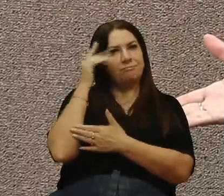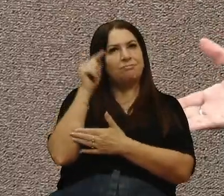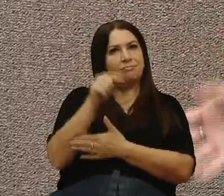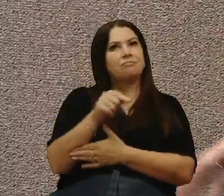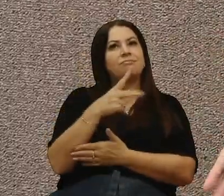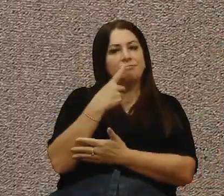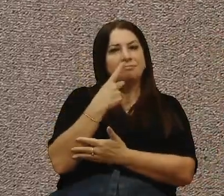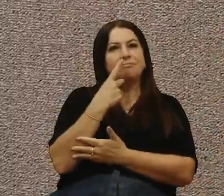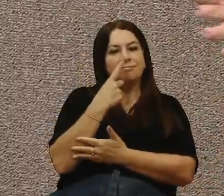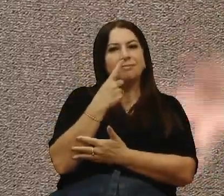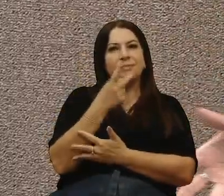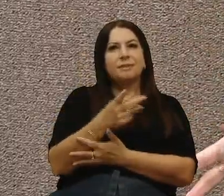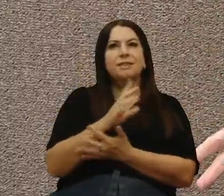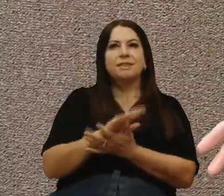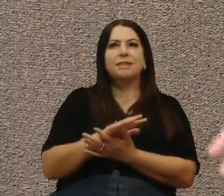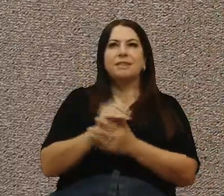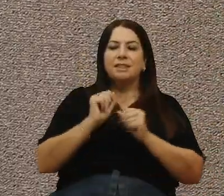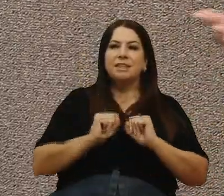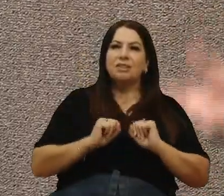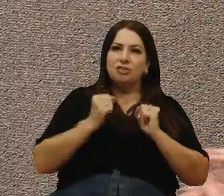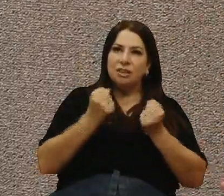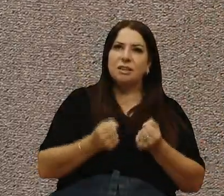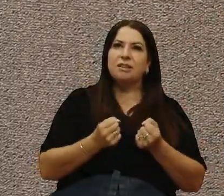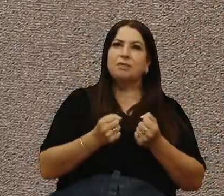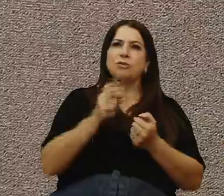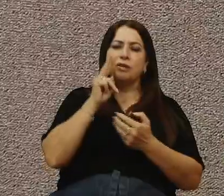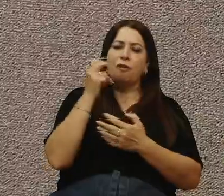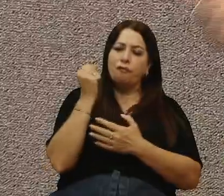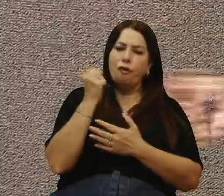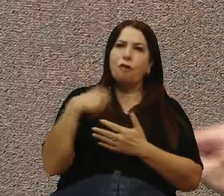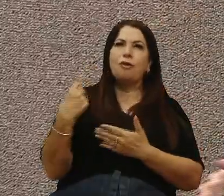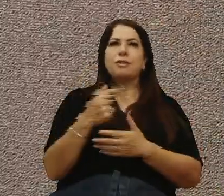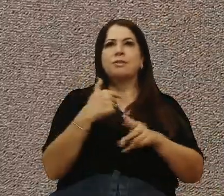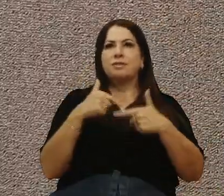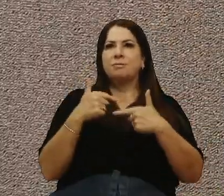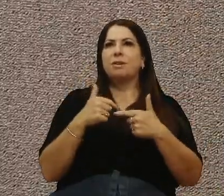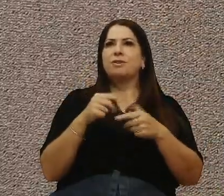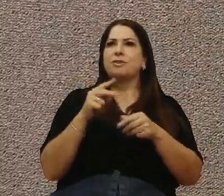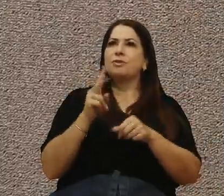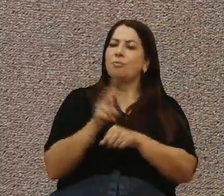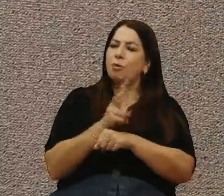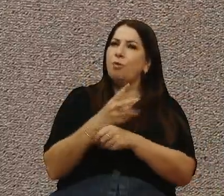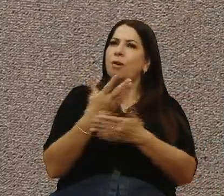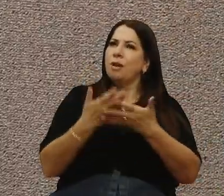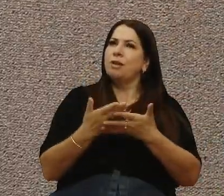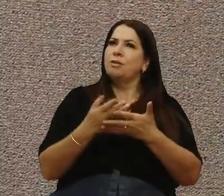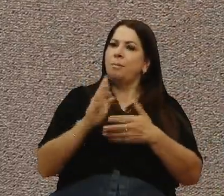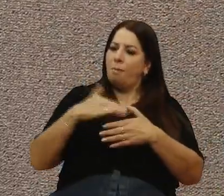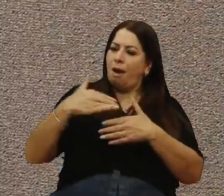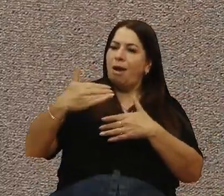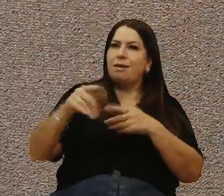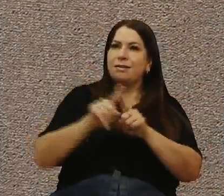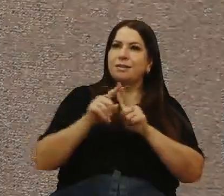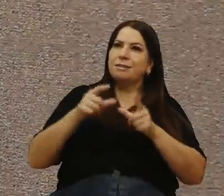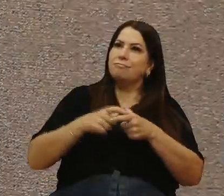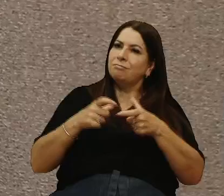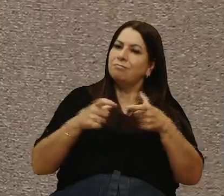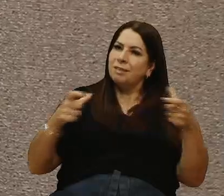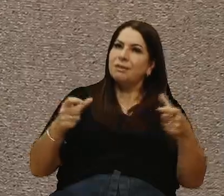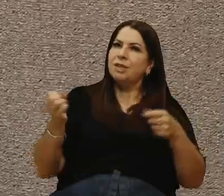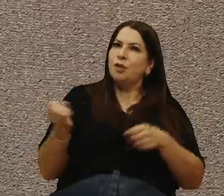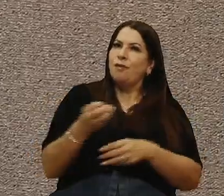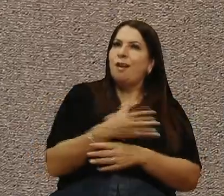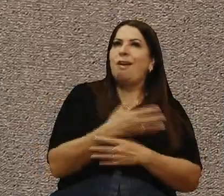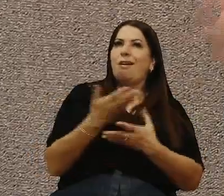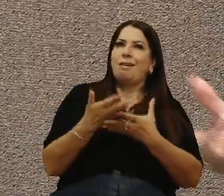está falando. Dessa dedicação, né, dessa força de estar buscando, né, cada vez mais crescer,